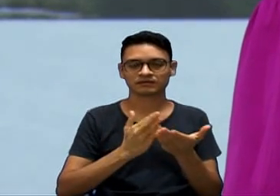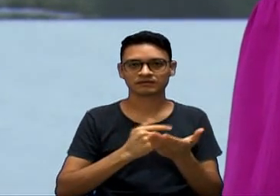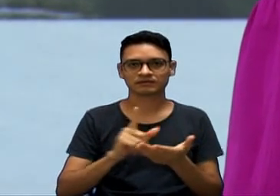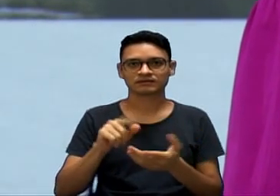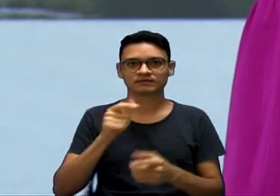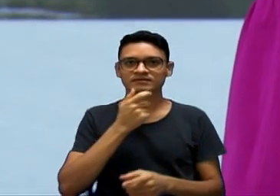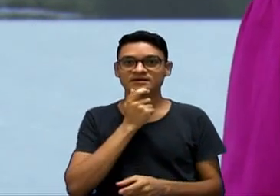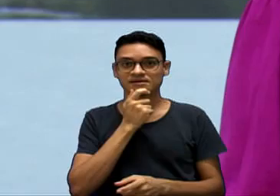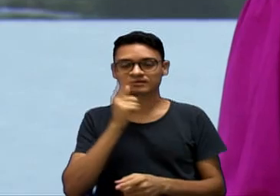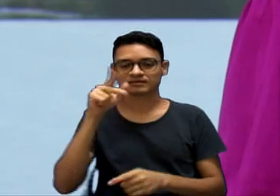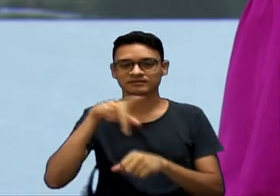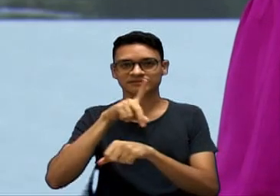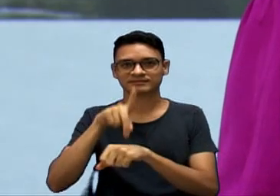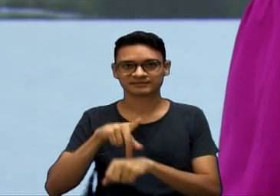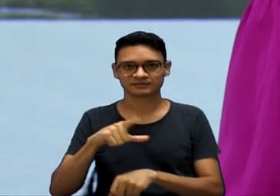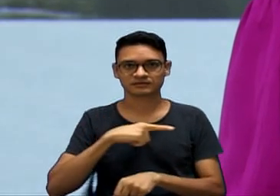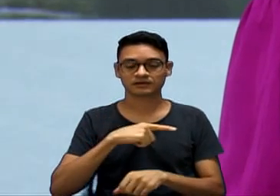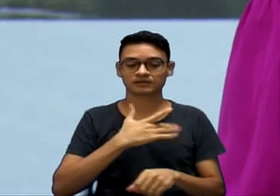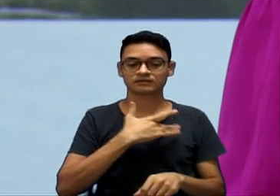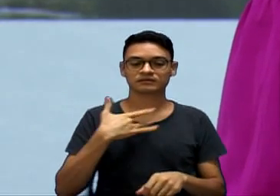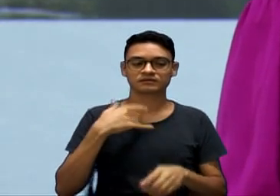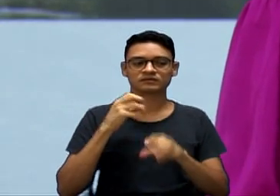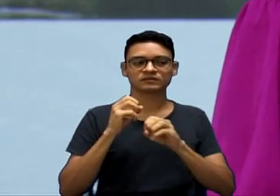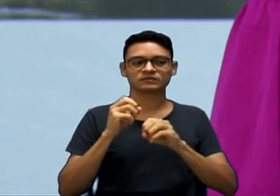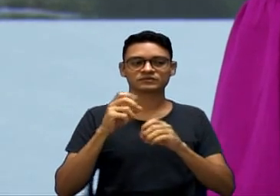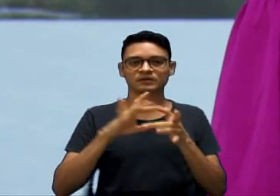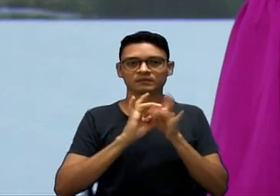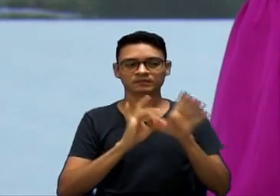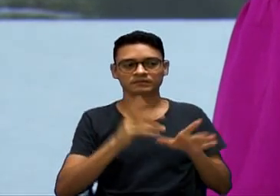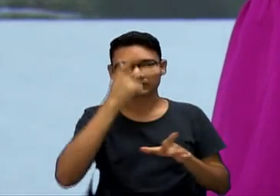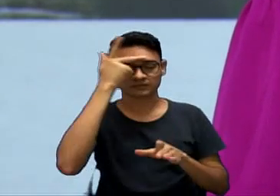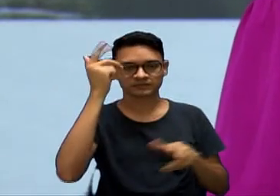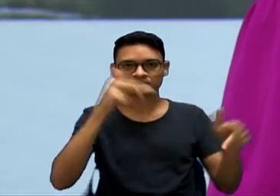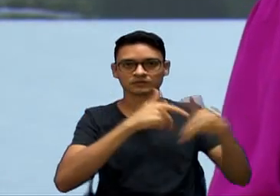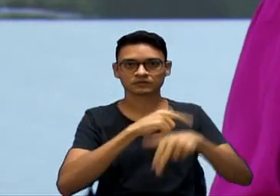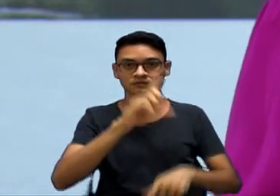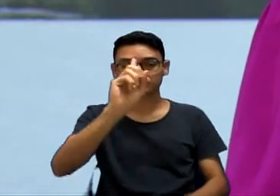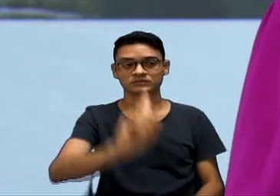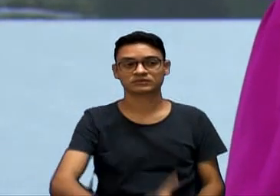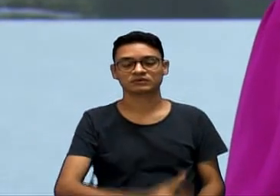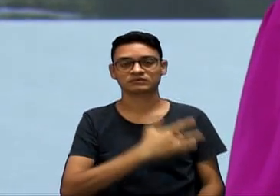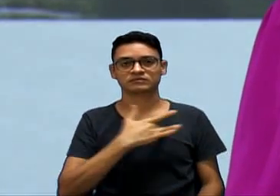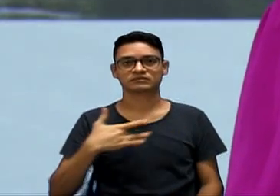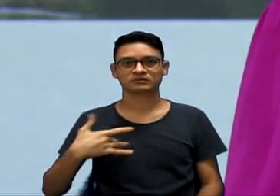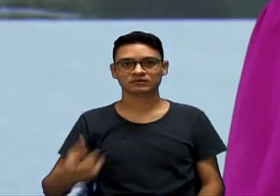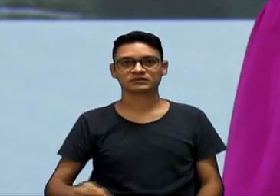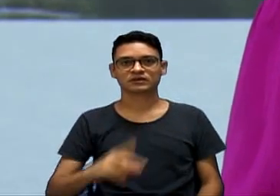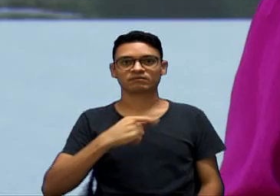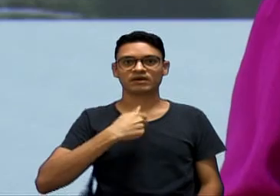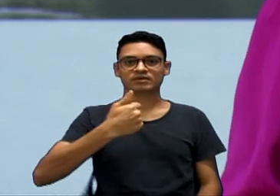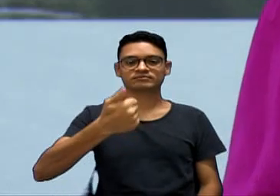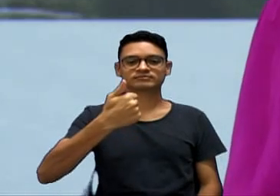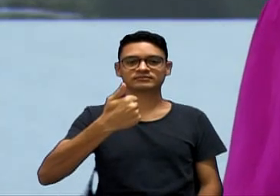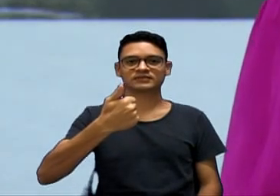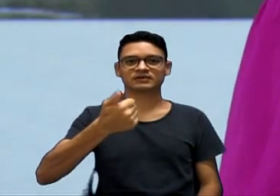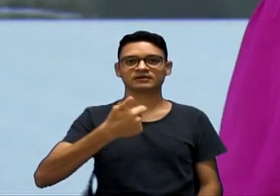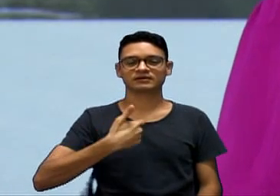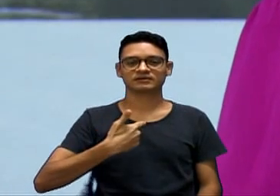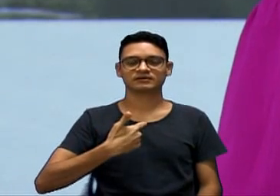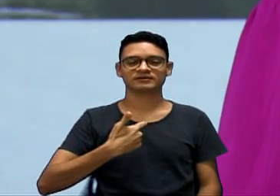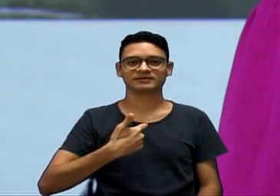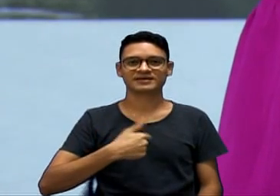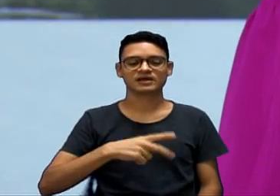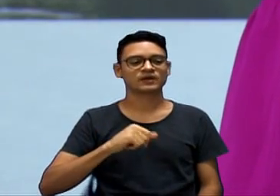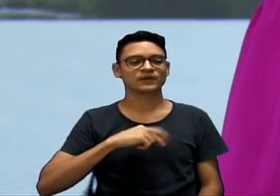saúde pública, onde diz que o direito à saúde deve prevalecer sobre os direitos individuais no enfrentamento